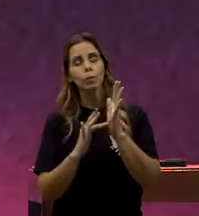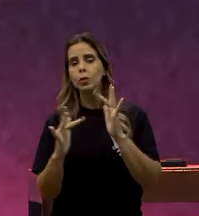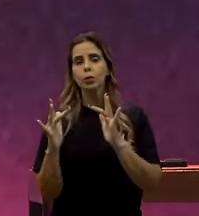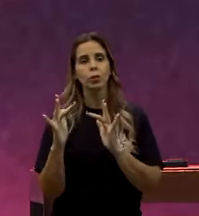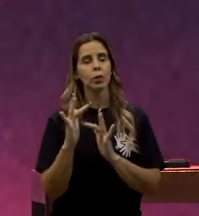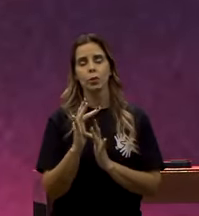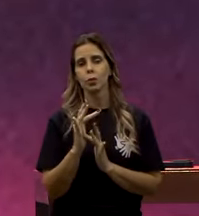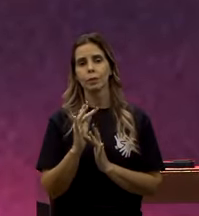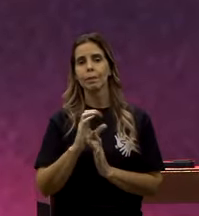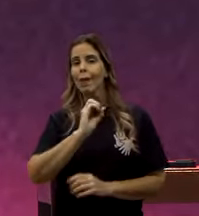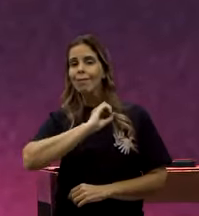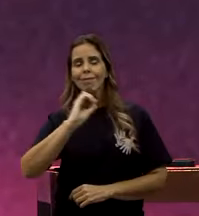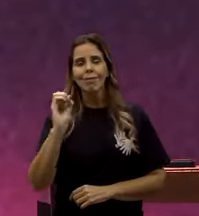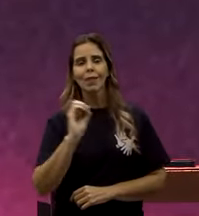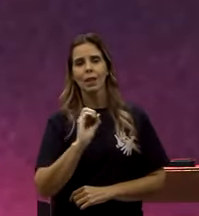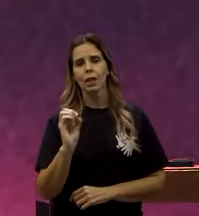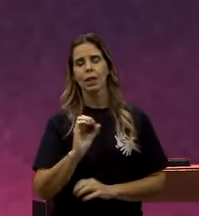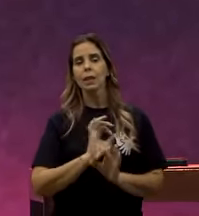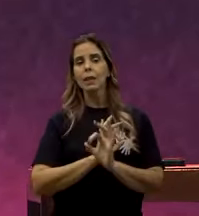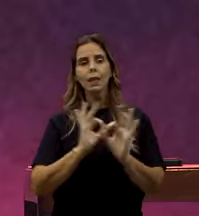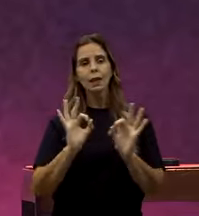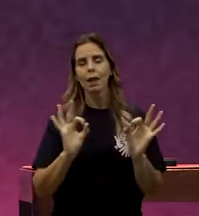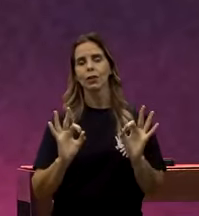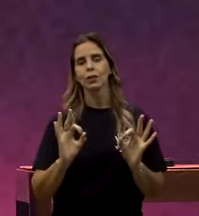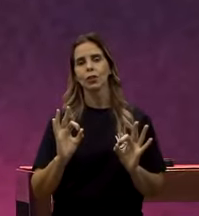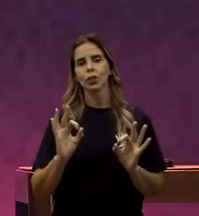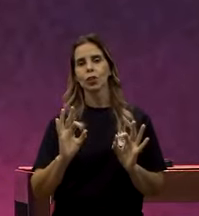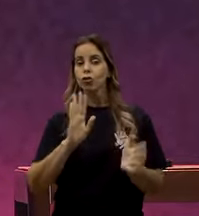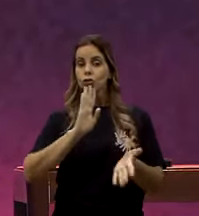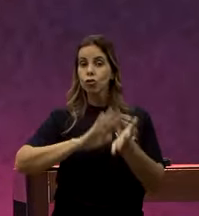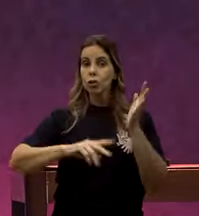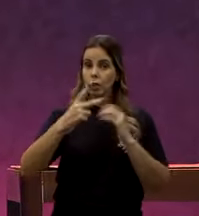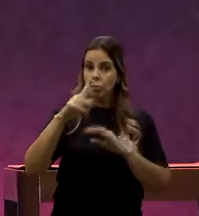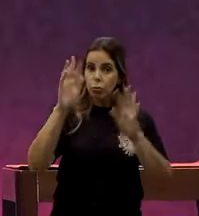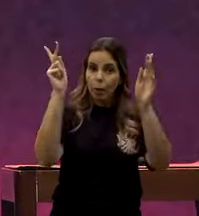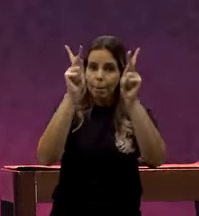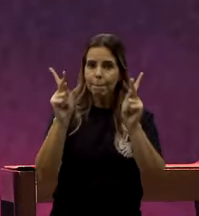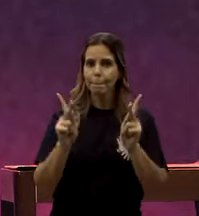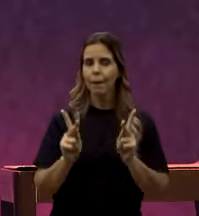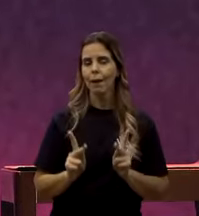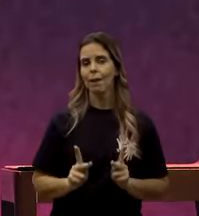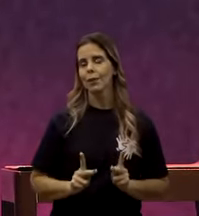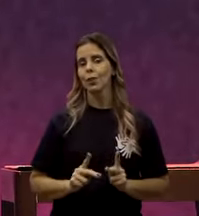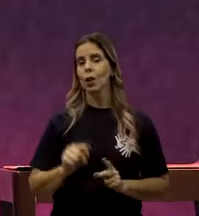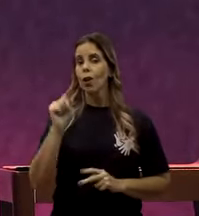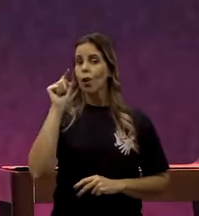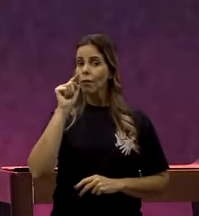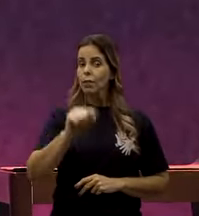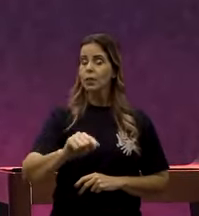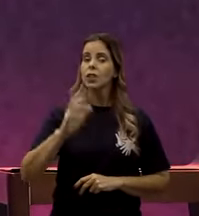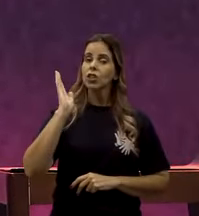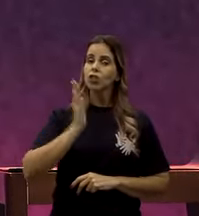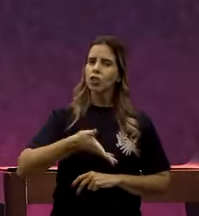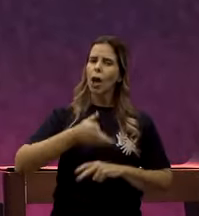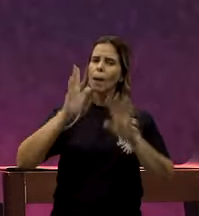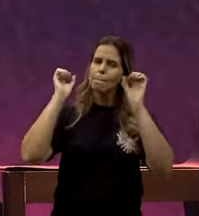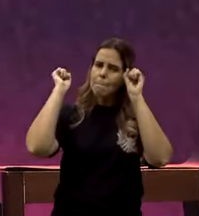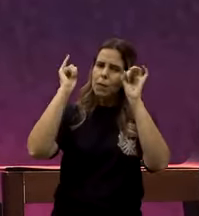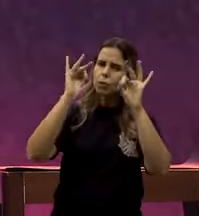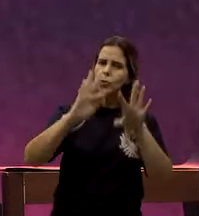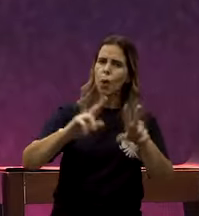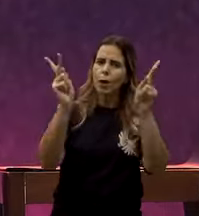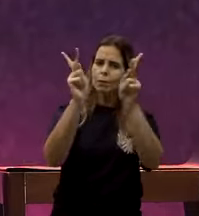tirar tua alegria a tua paz em 2024 levante a mão e diga isso levanta a sua mão diga assim nenhum Golias do inferno nenhuma